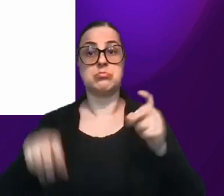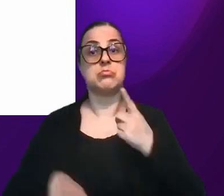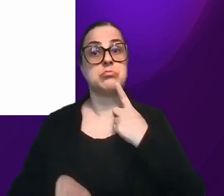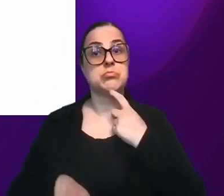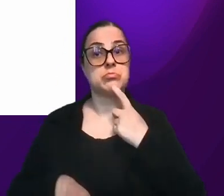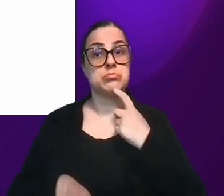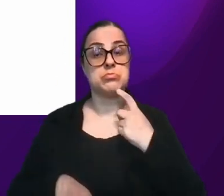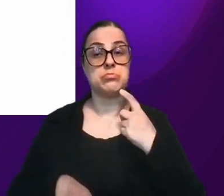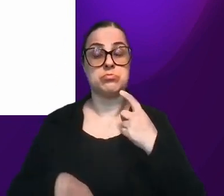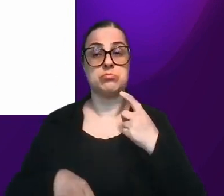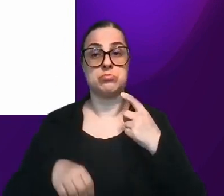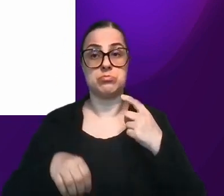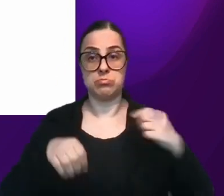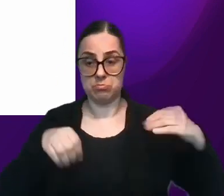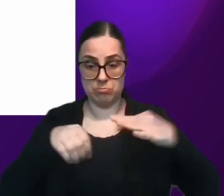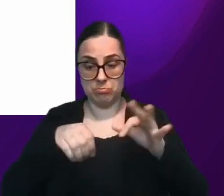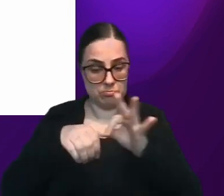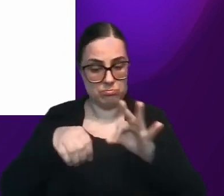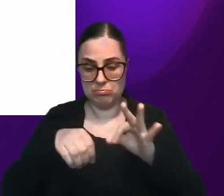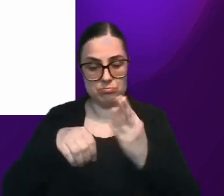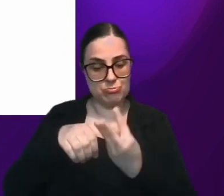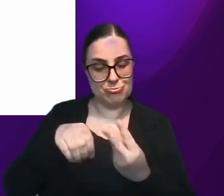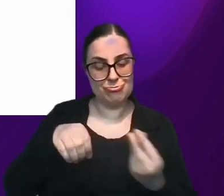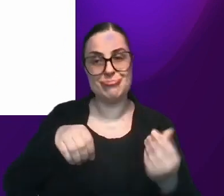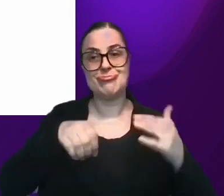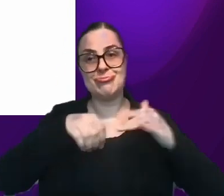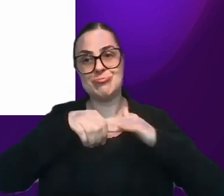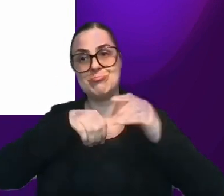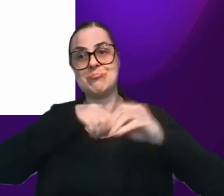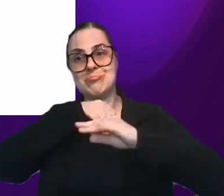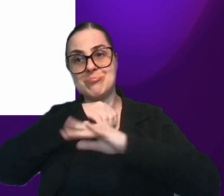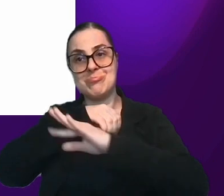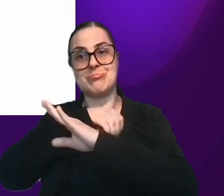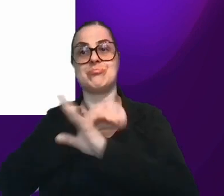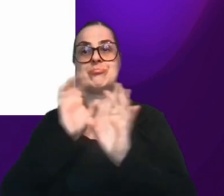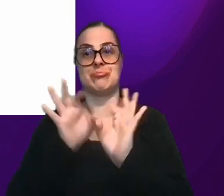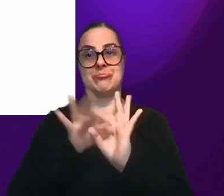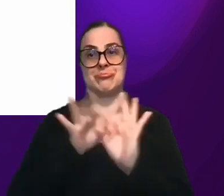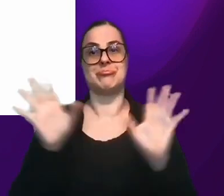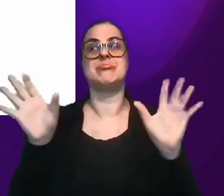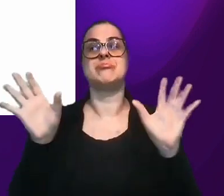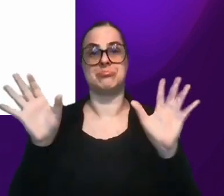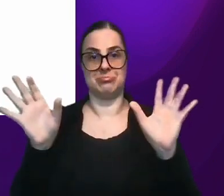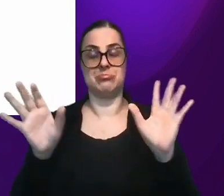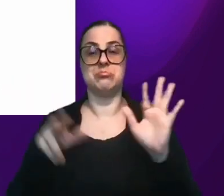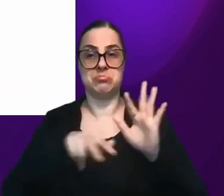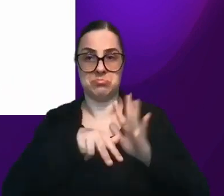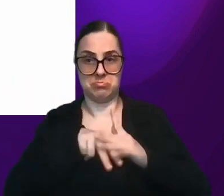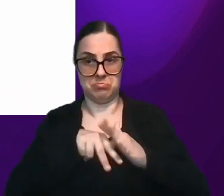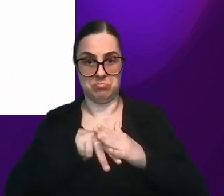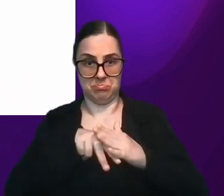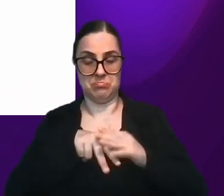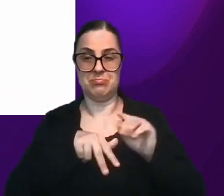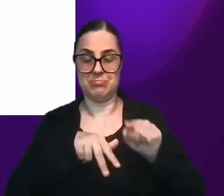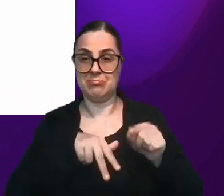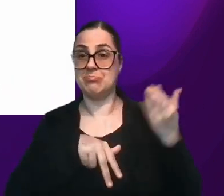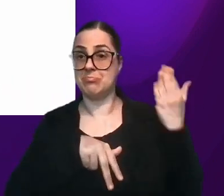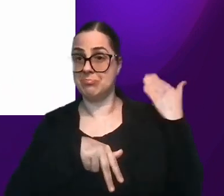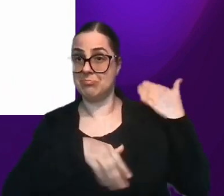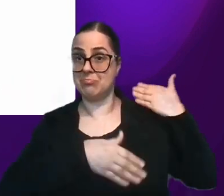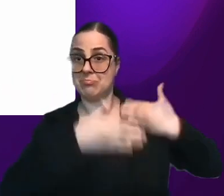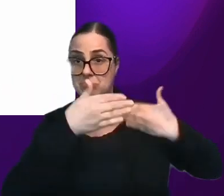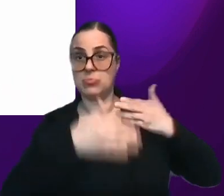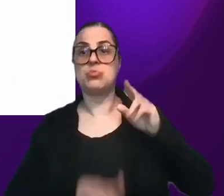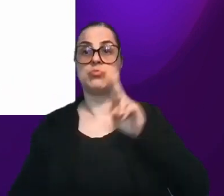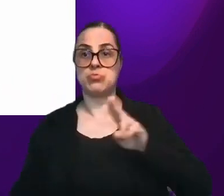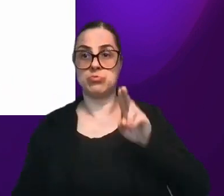fracionada como anticoagulação nesse grupo de pacientes. Naquela ocasião, ele usava citrato de